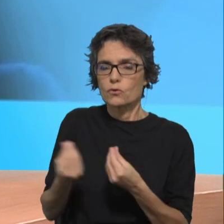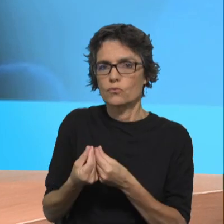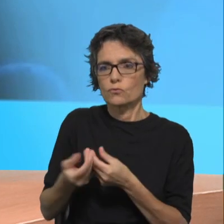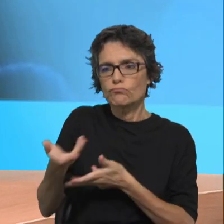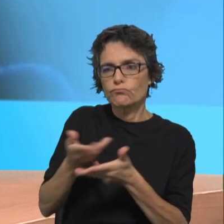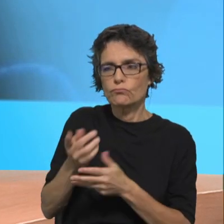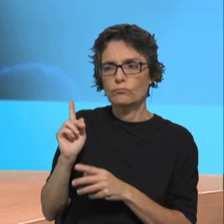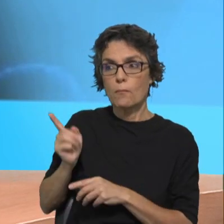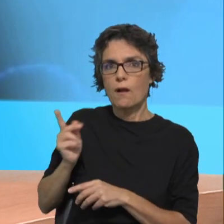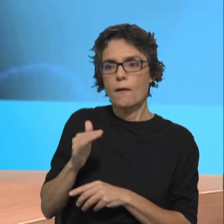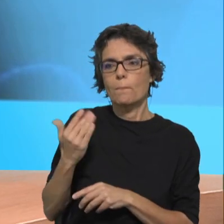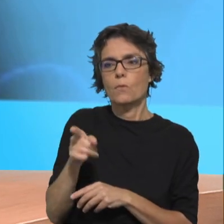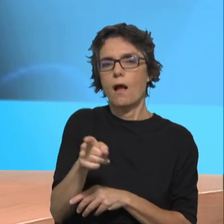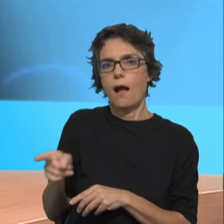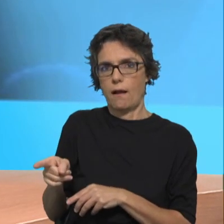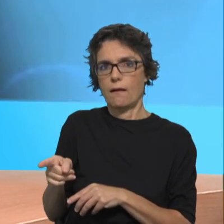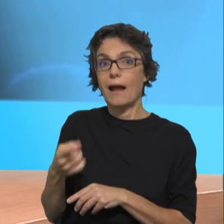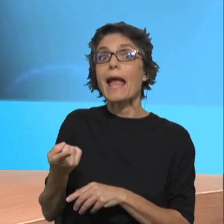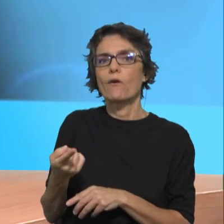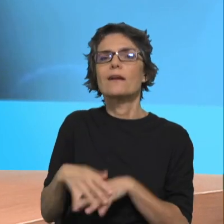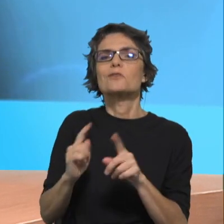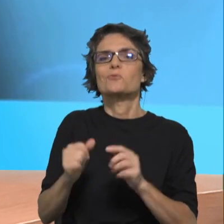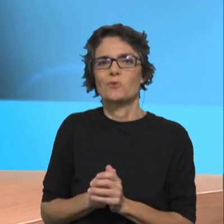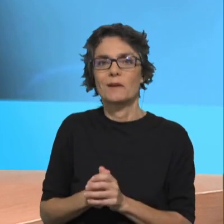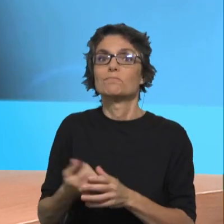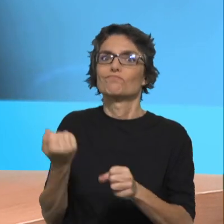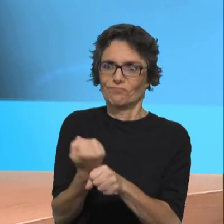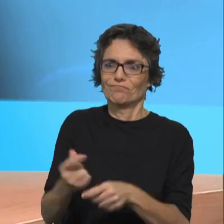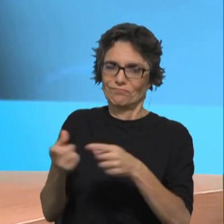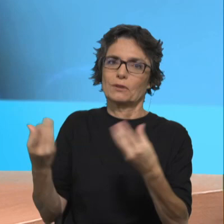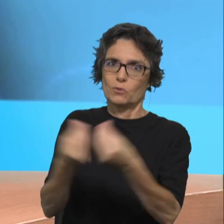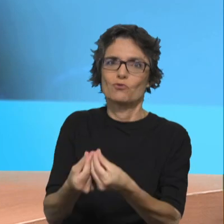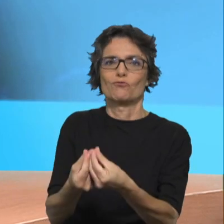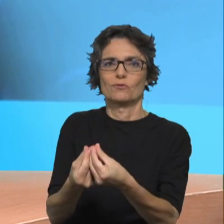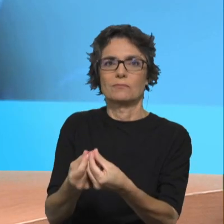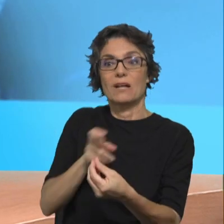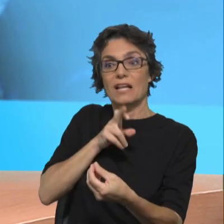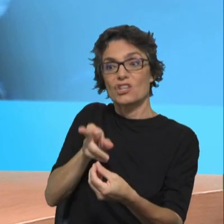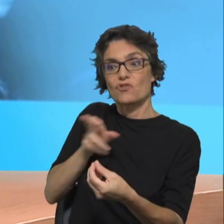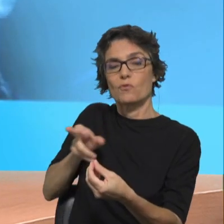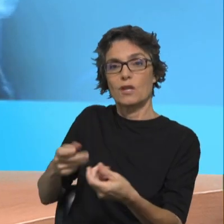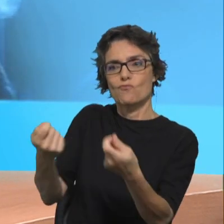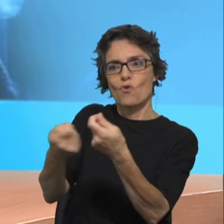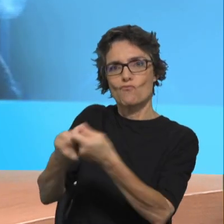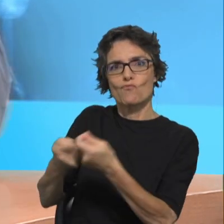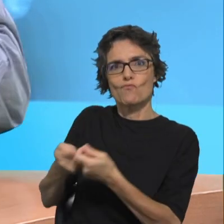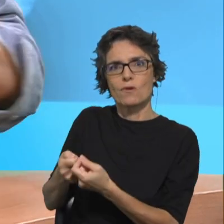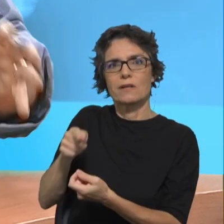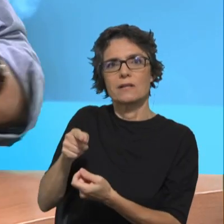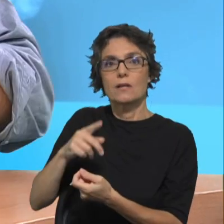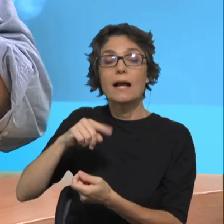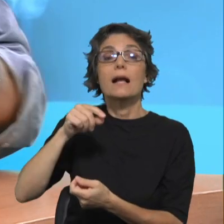prioridades, é agora o momento de agirmos em consonância. E então vem aí a ideia, o que é que faziam os jubileus em X